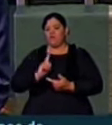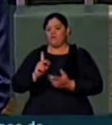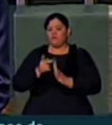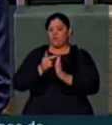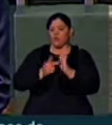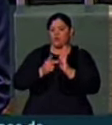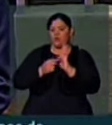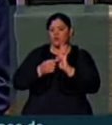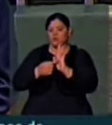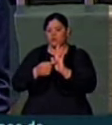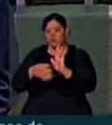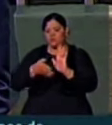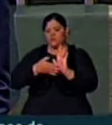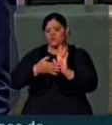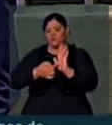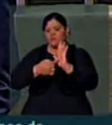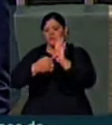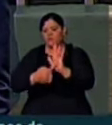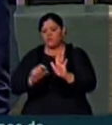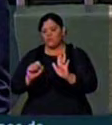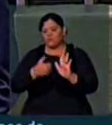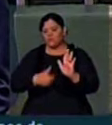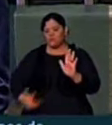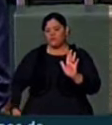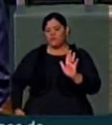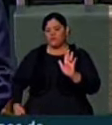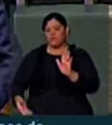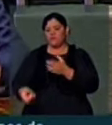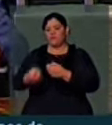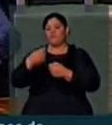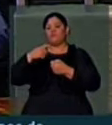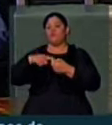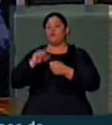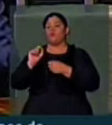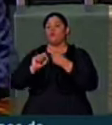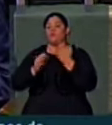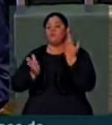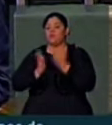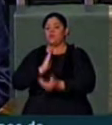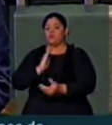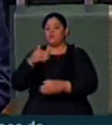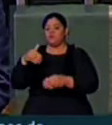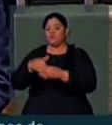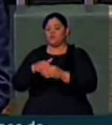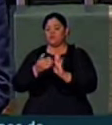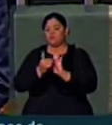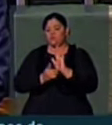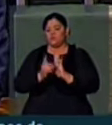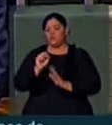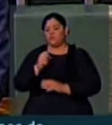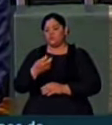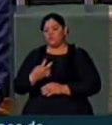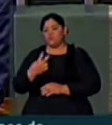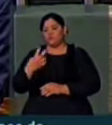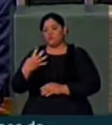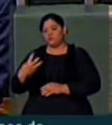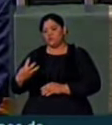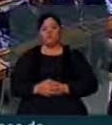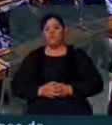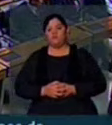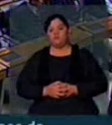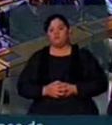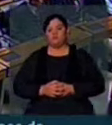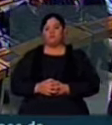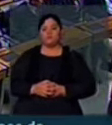governo resgata alguma coisa que perdeu com a votação do decreto 8243 nessa